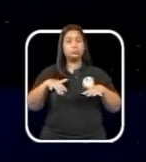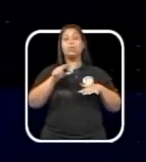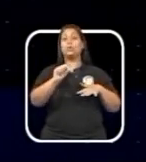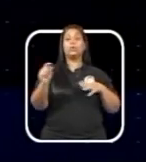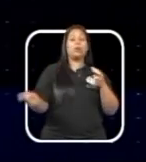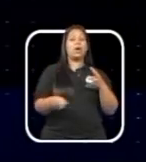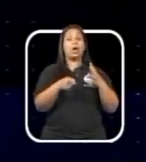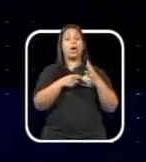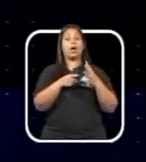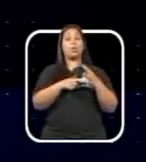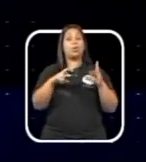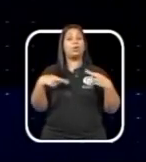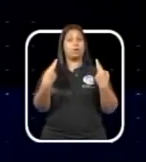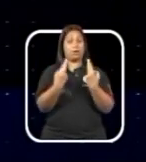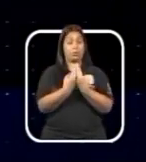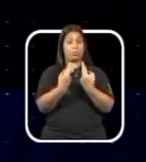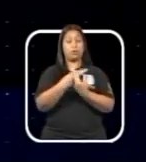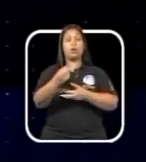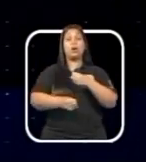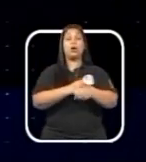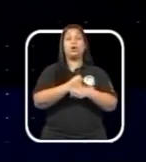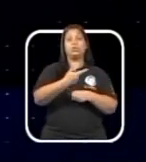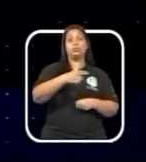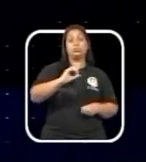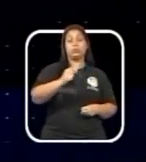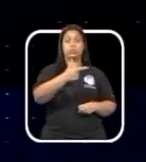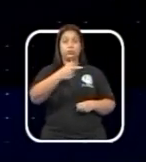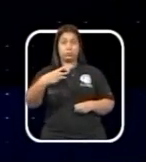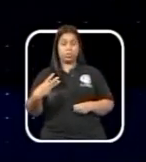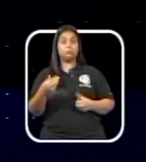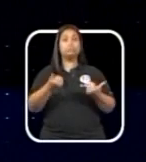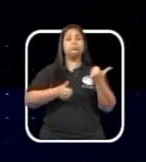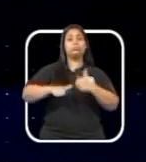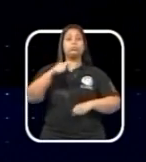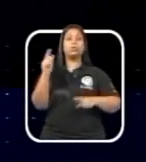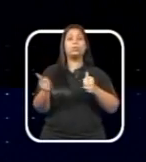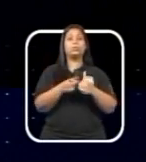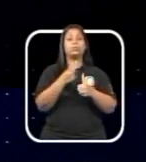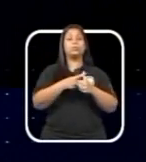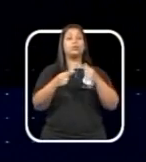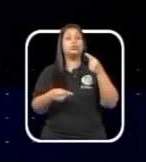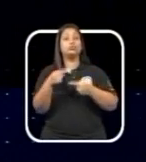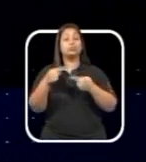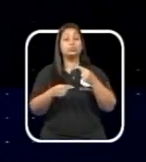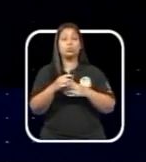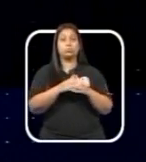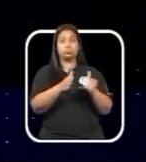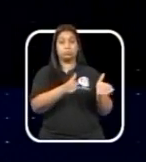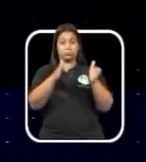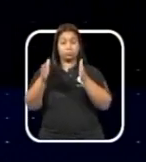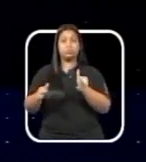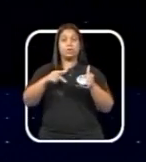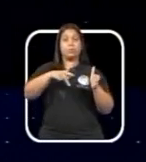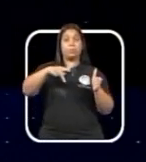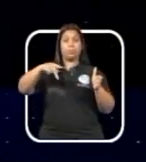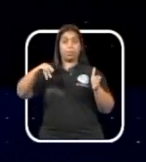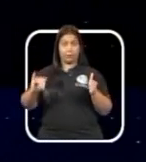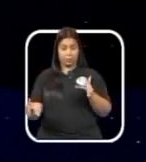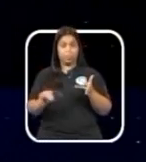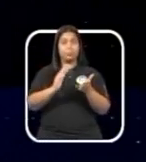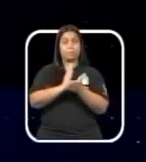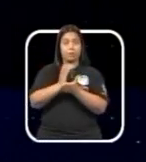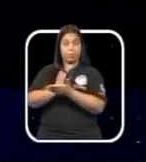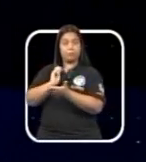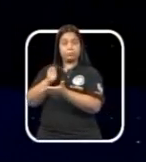a 4ª sessão extra de 2023. Foi analisada em primeiro turno a prorrogação do PPI, o Programa